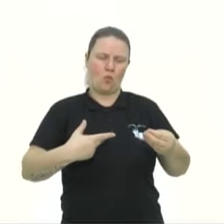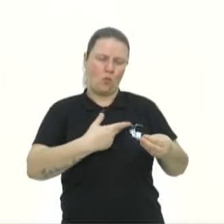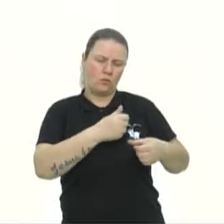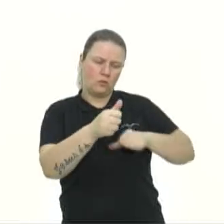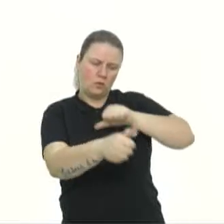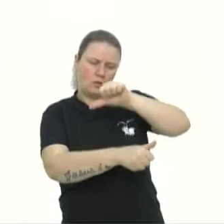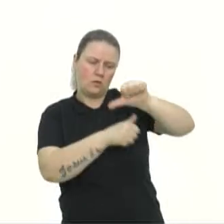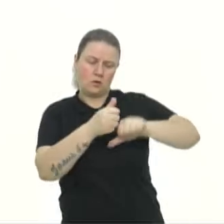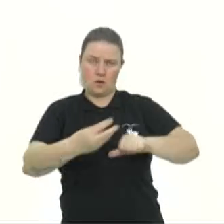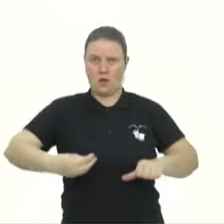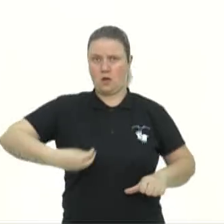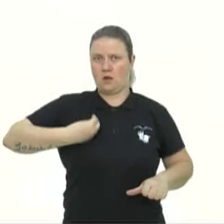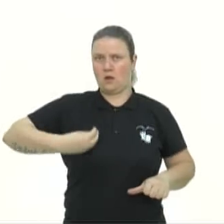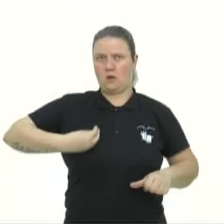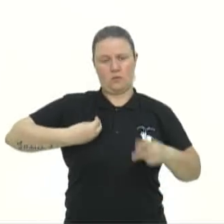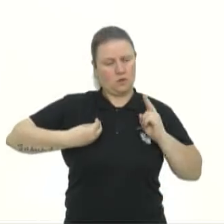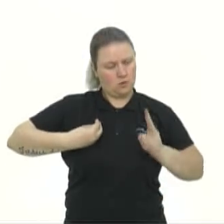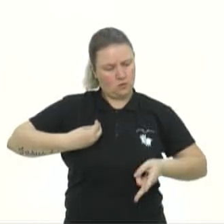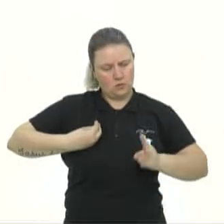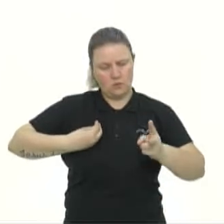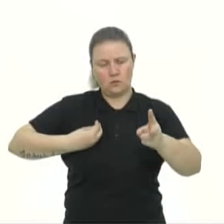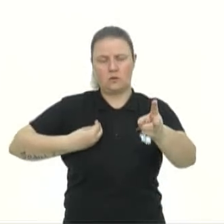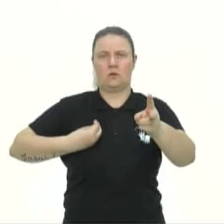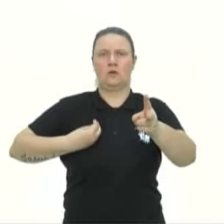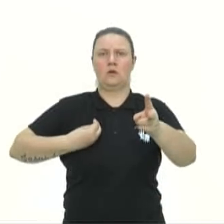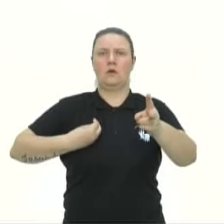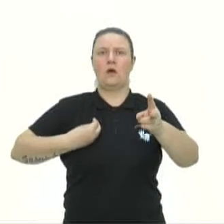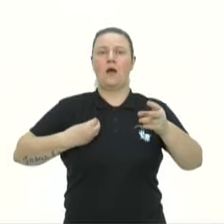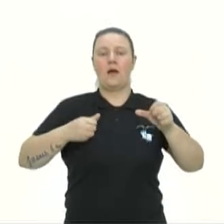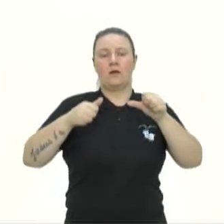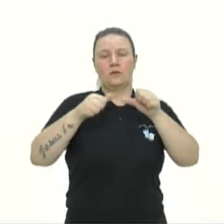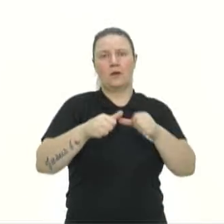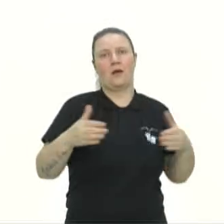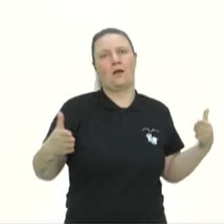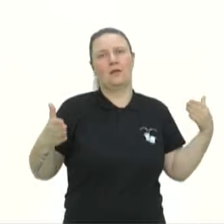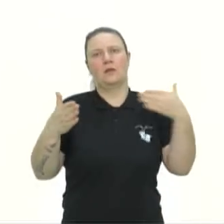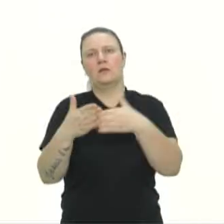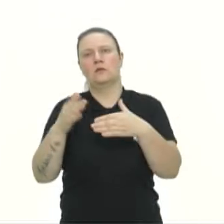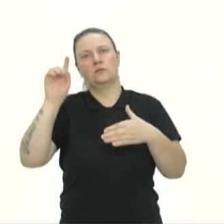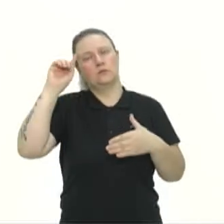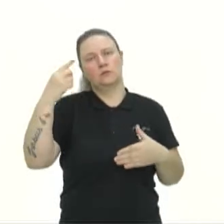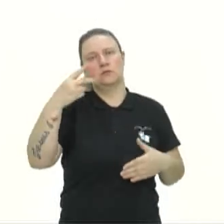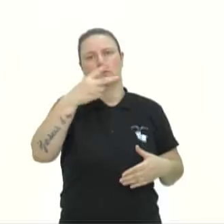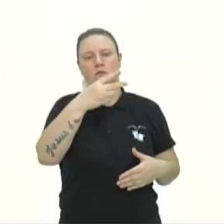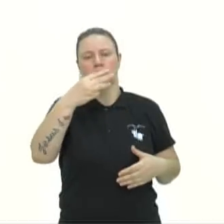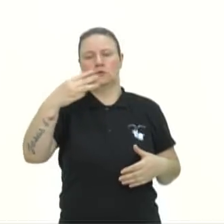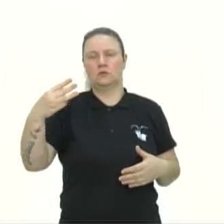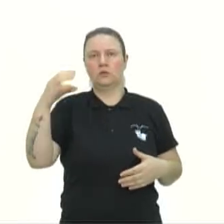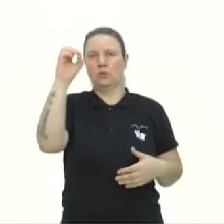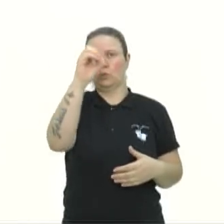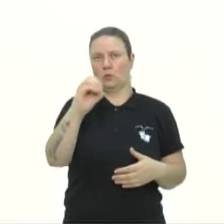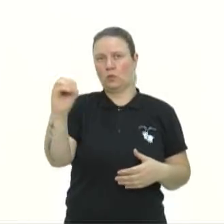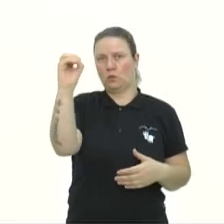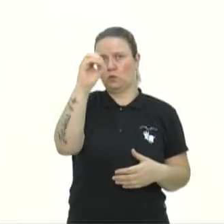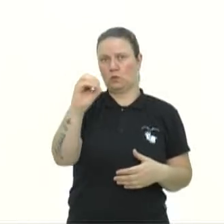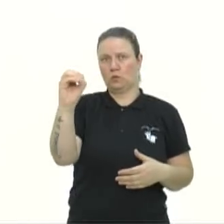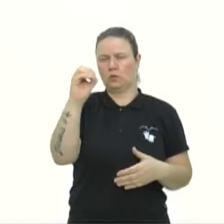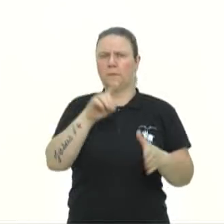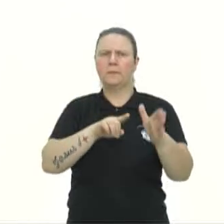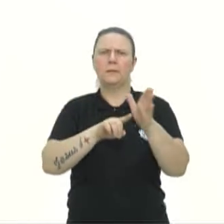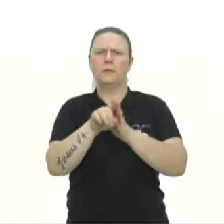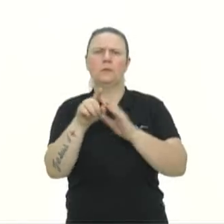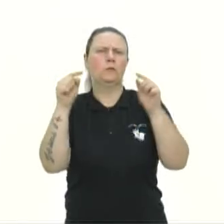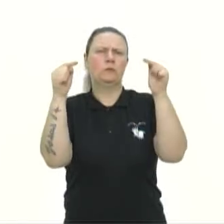precisa continuar. E ficará no ar até o dia 23 de outubro. Pergunta, de acordo com